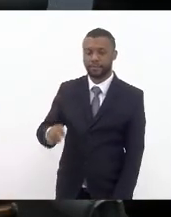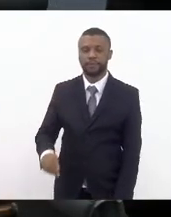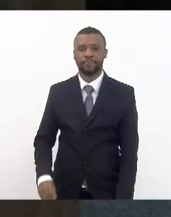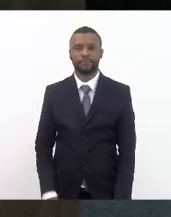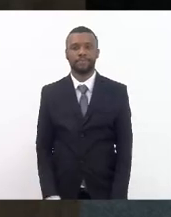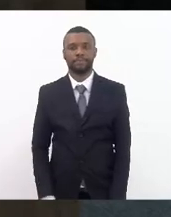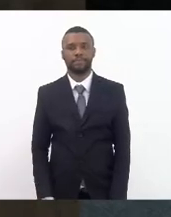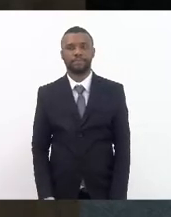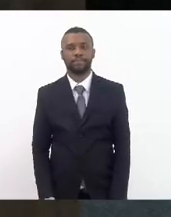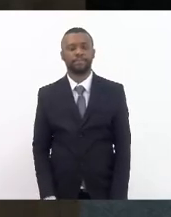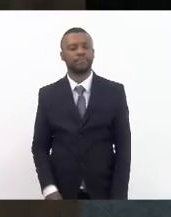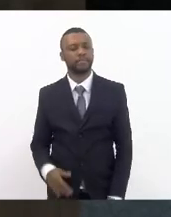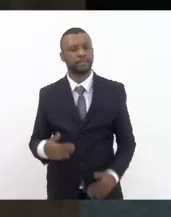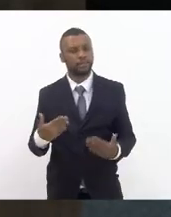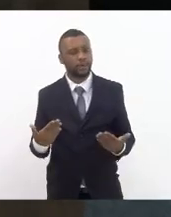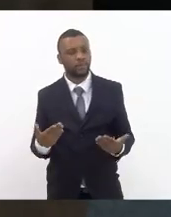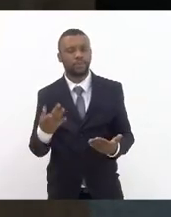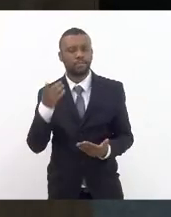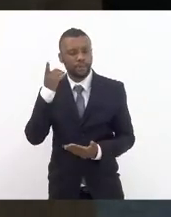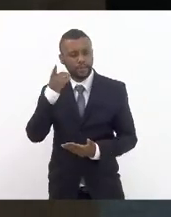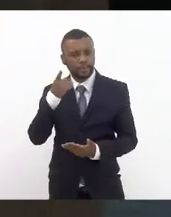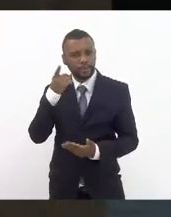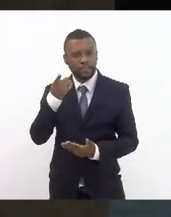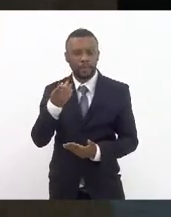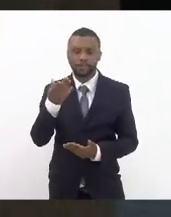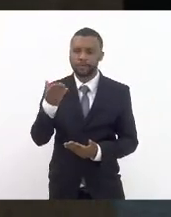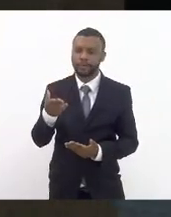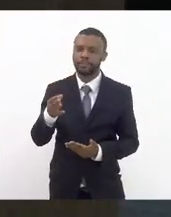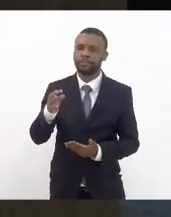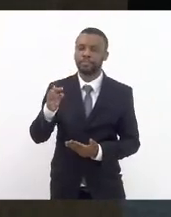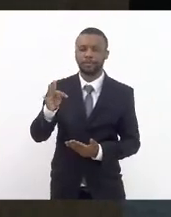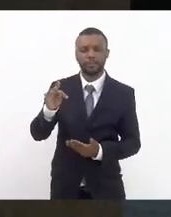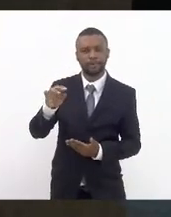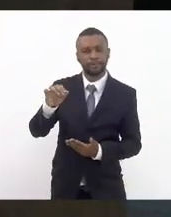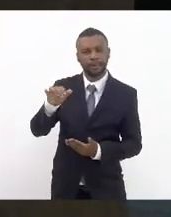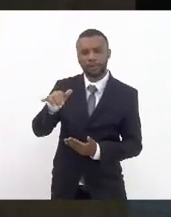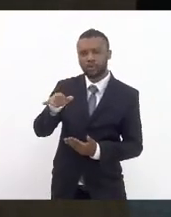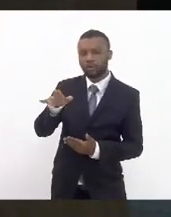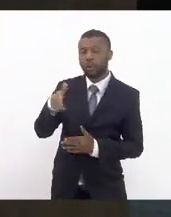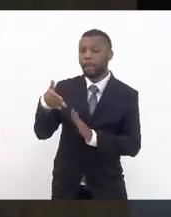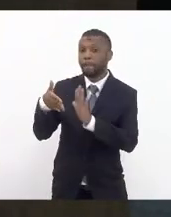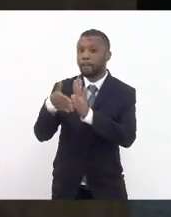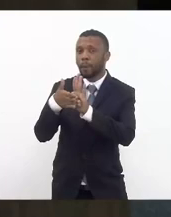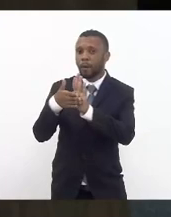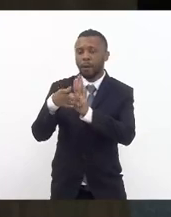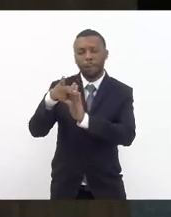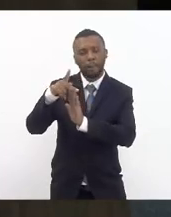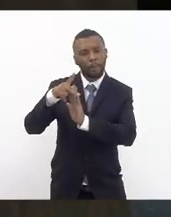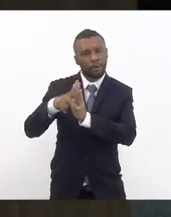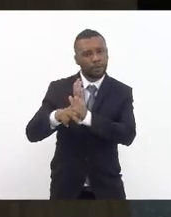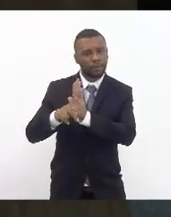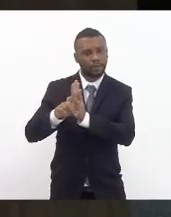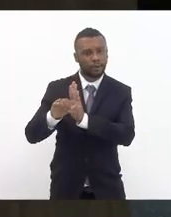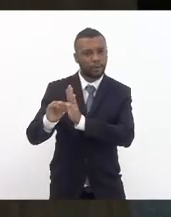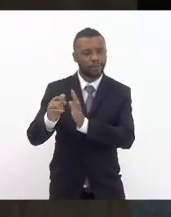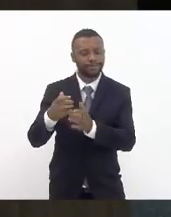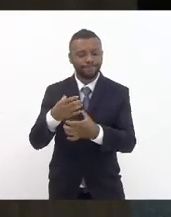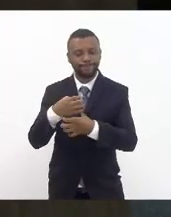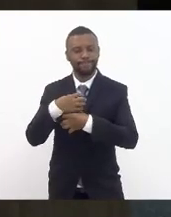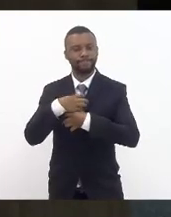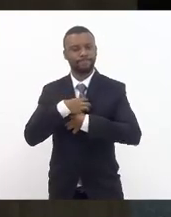Deputado André Siciliano, a deputada Tia Ju nos propõe um projeto de muita